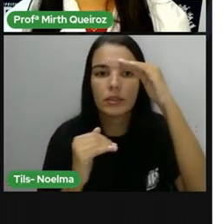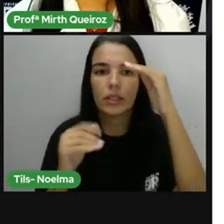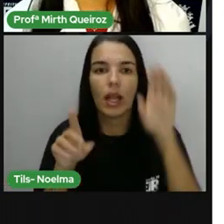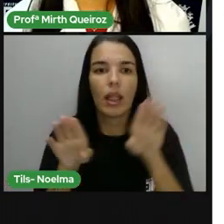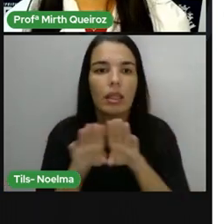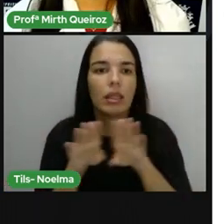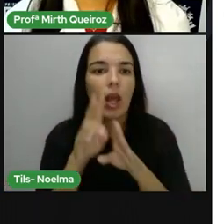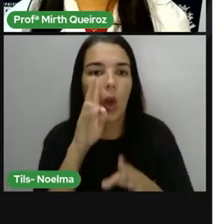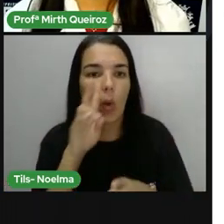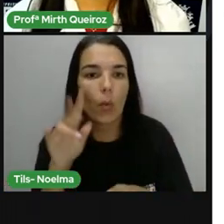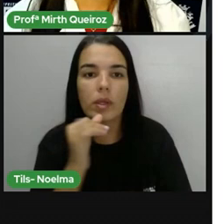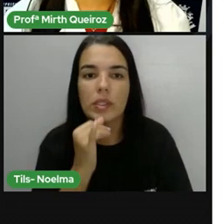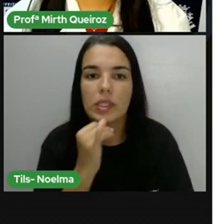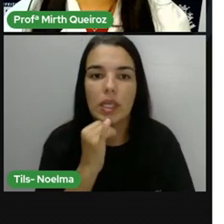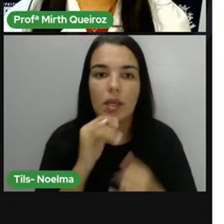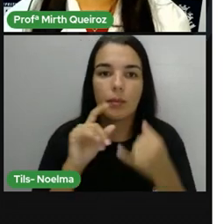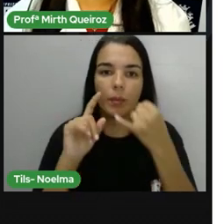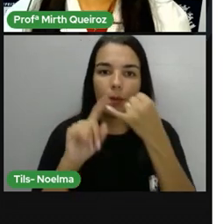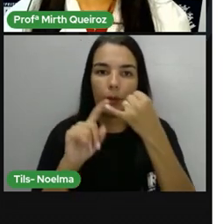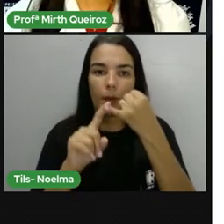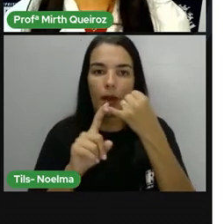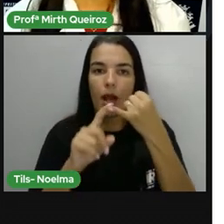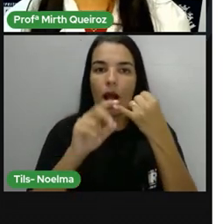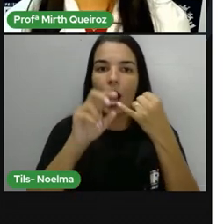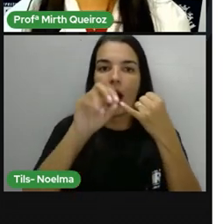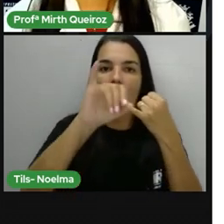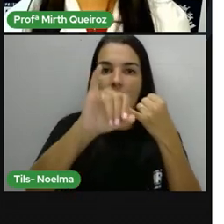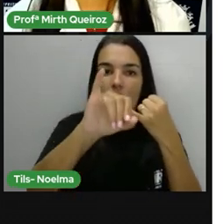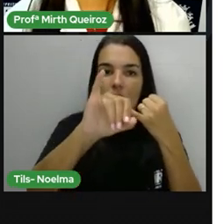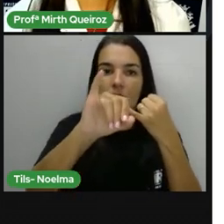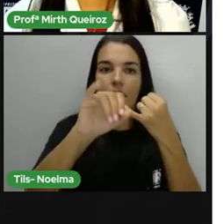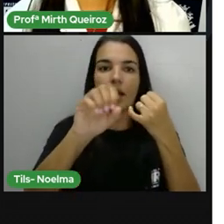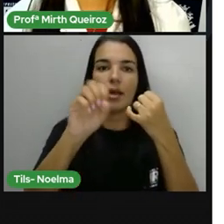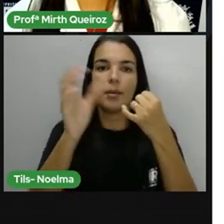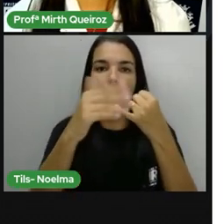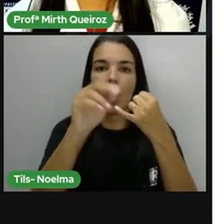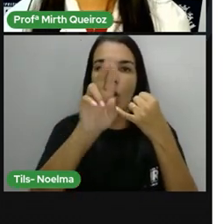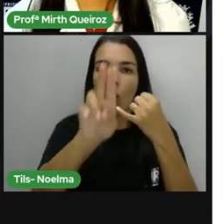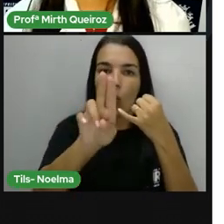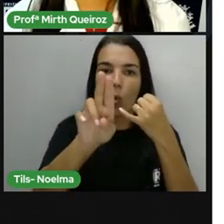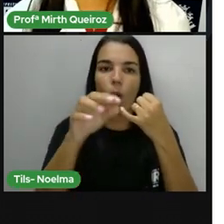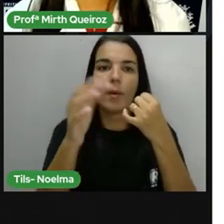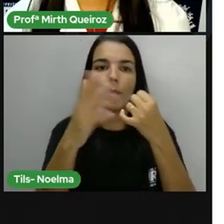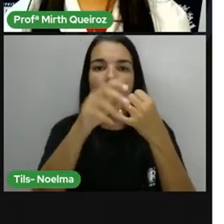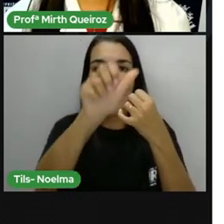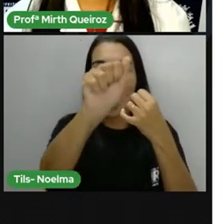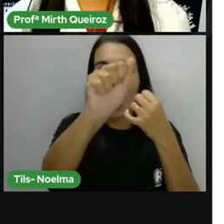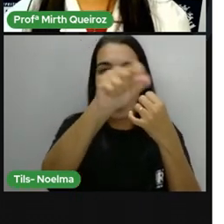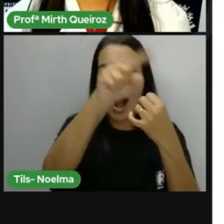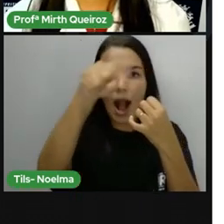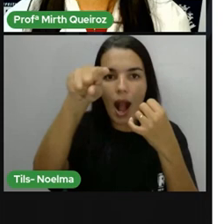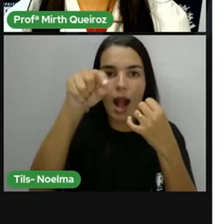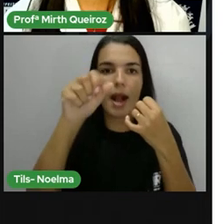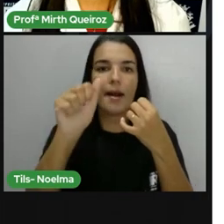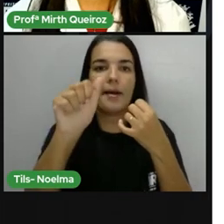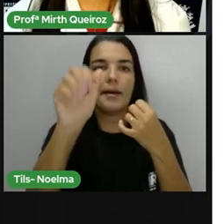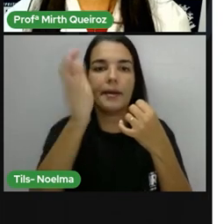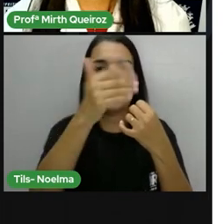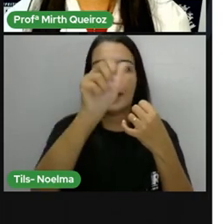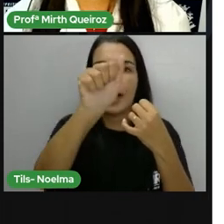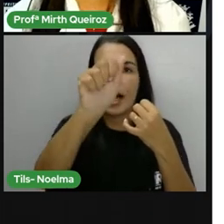r, x, l, n e ps. Palavras que têm essas terminações, elas vão ser